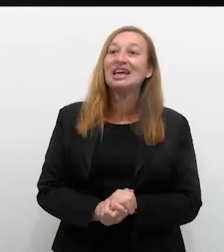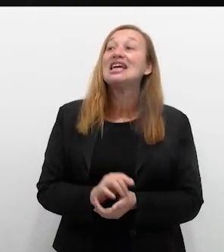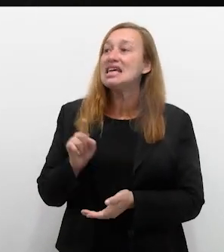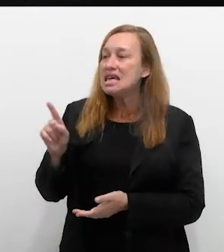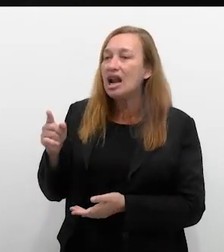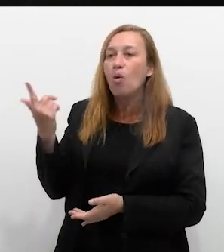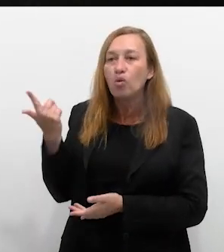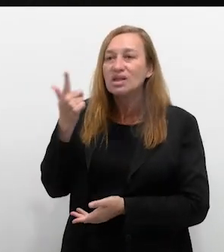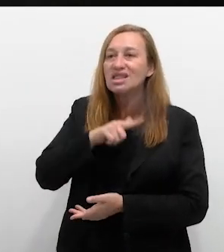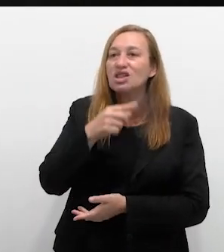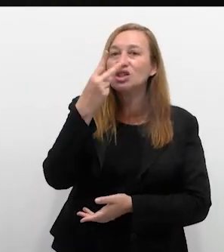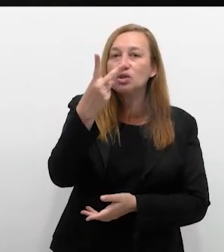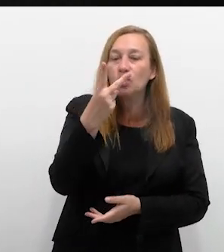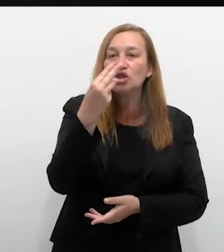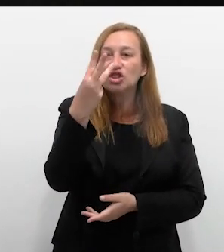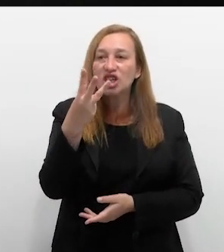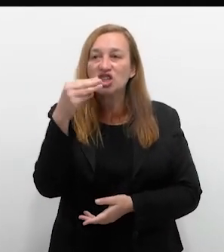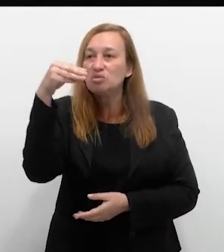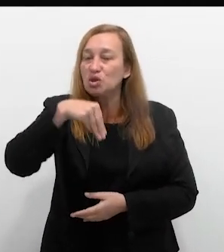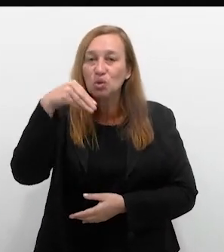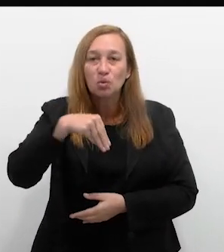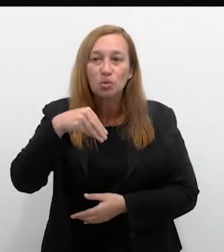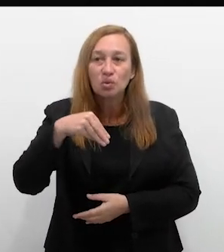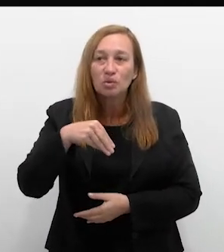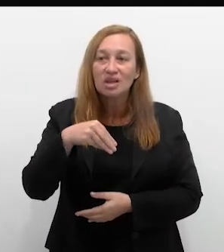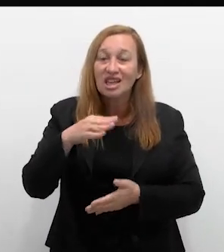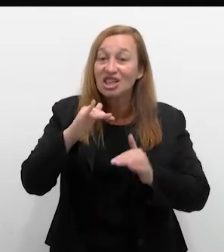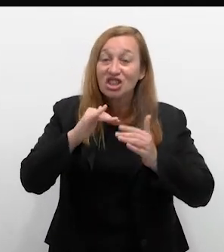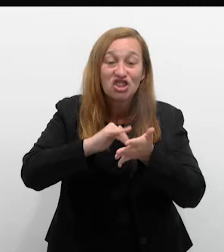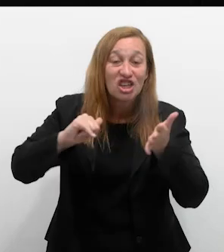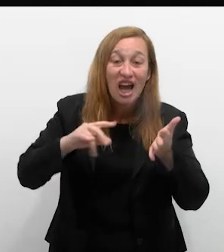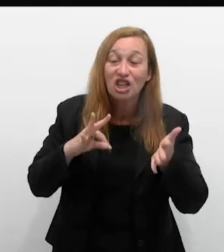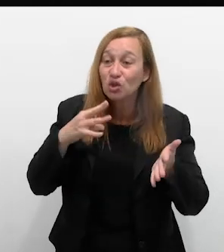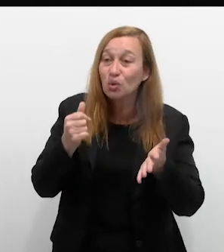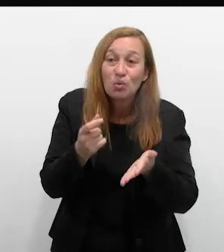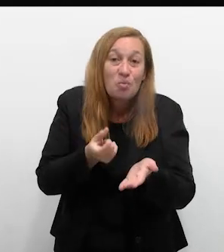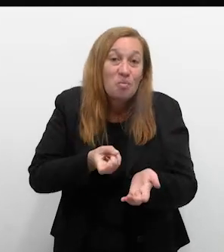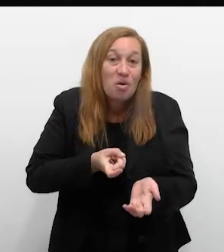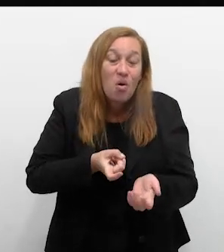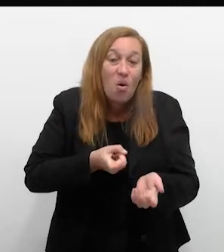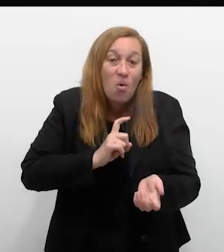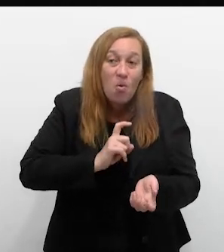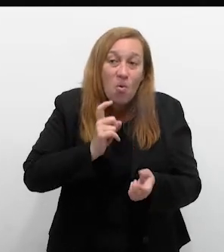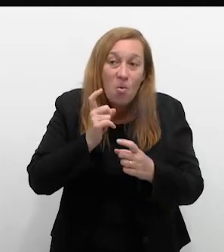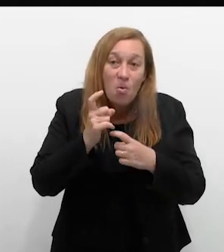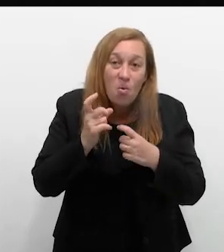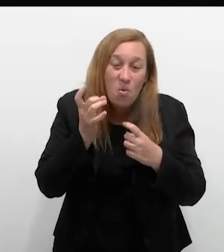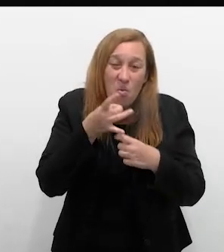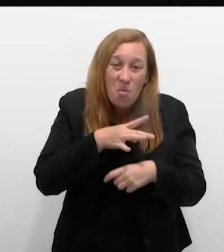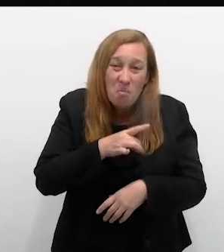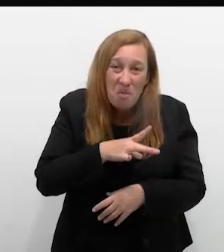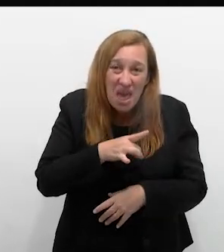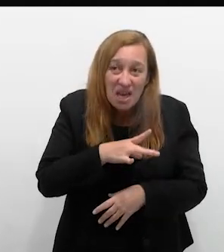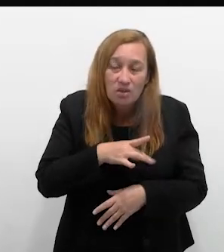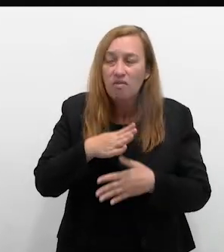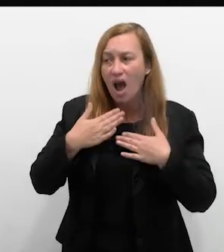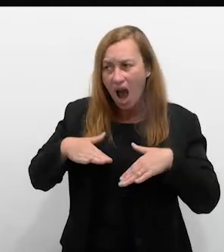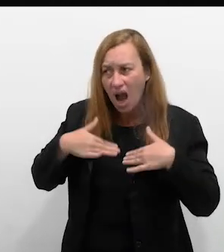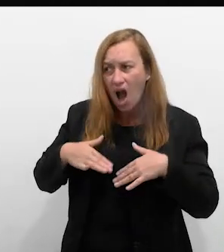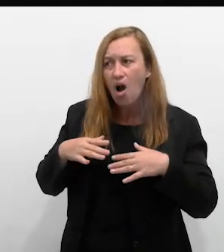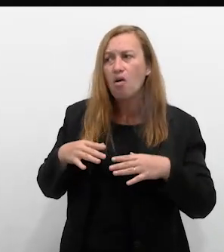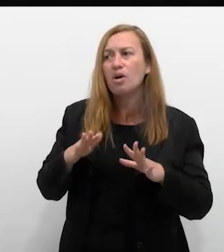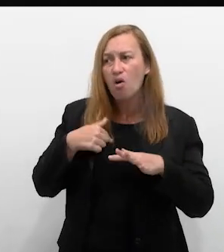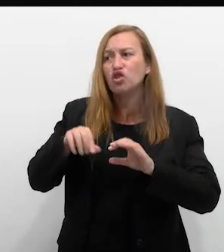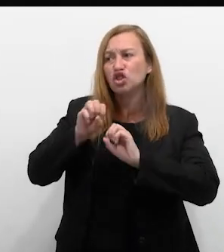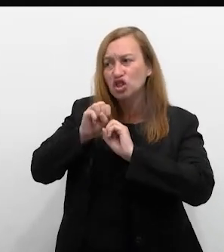lidar. E ela conseguiu, em 2, 3 minutos, desarmar todo o meu medo, todo o meu pânico. Falou, menino, fica tranquilo,